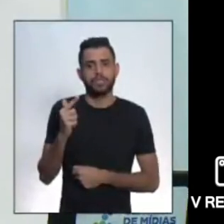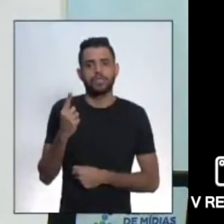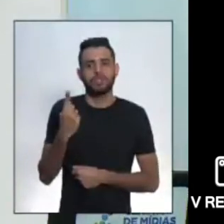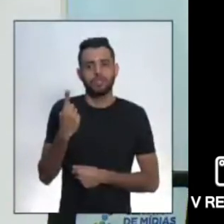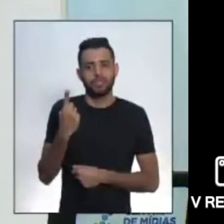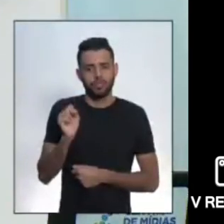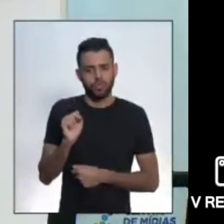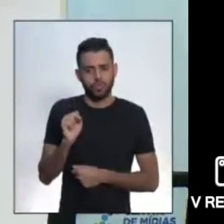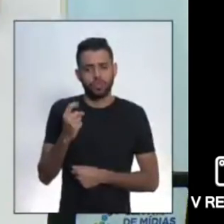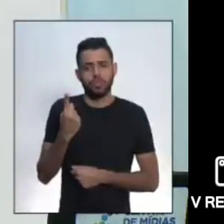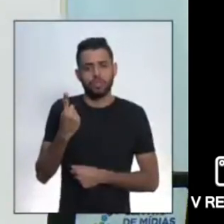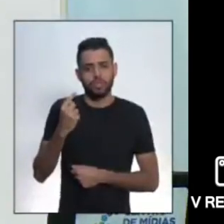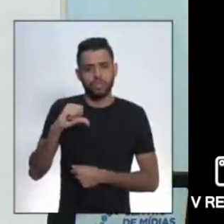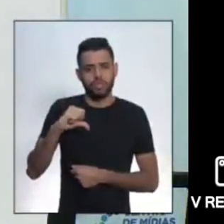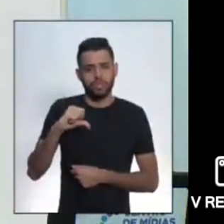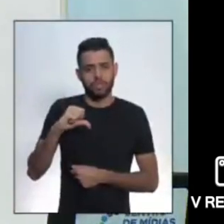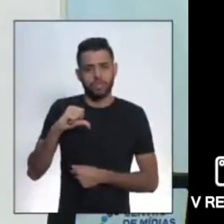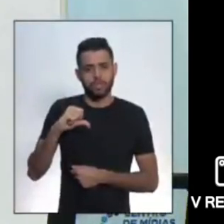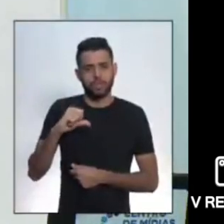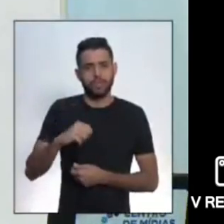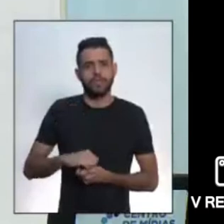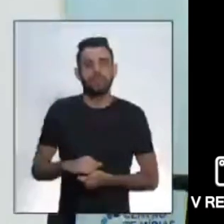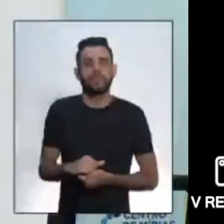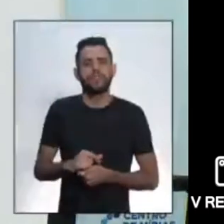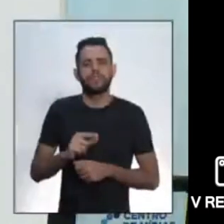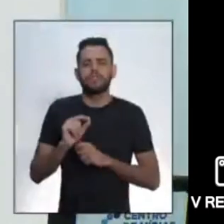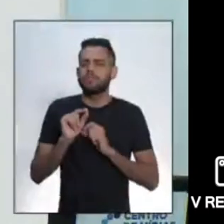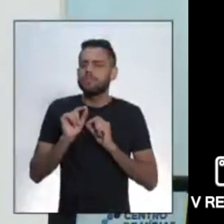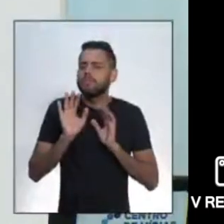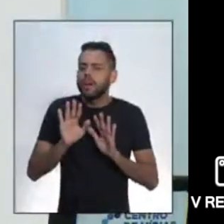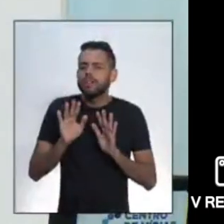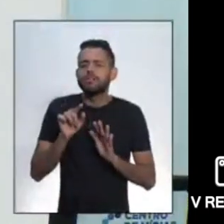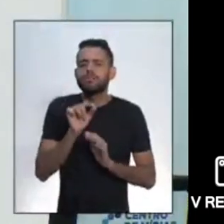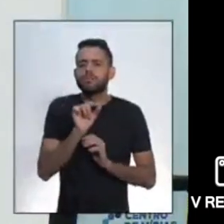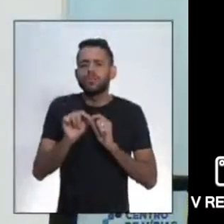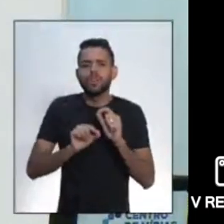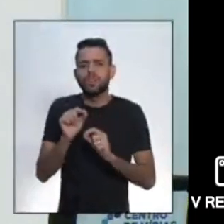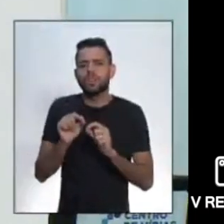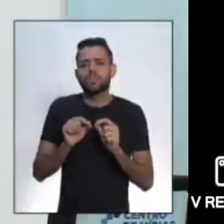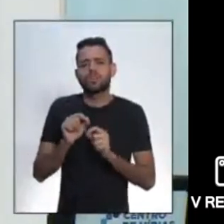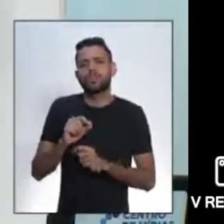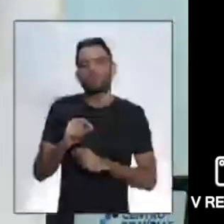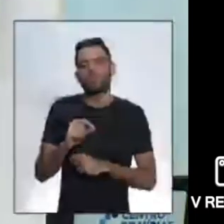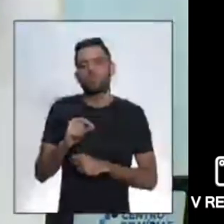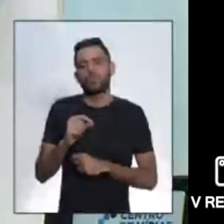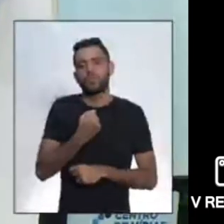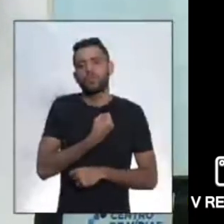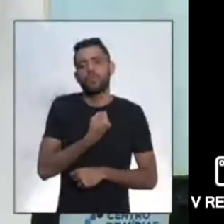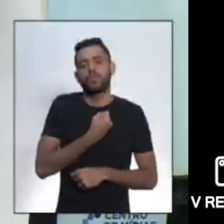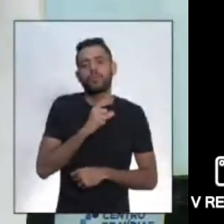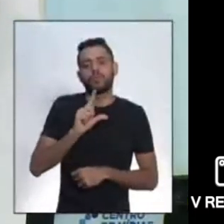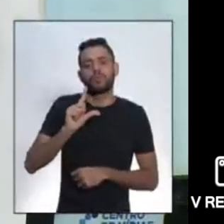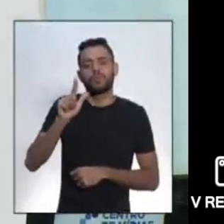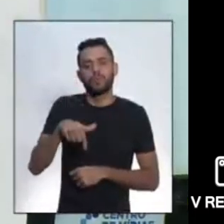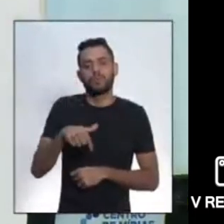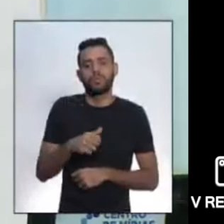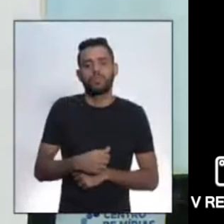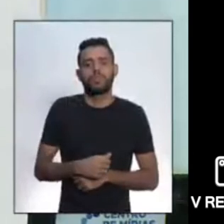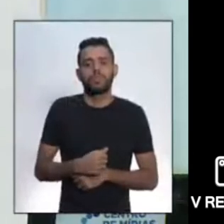17, 18, 19. Curiosamente, o próximo número é o